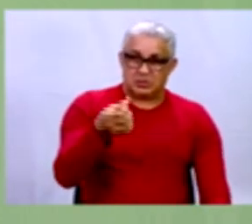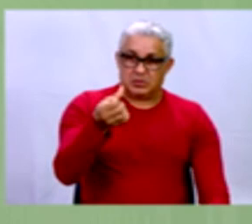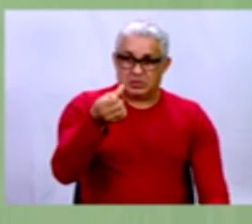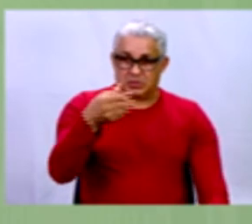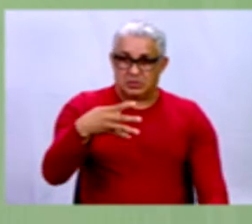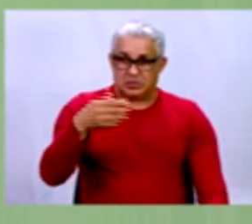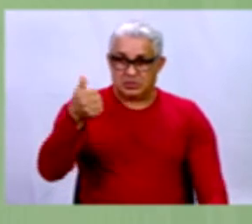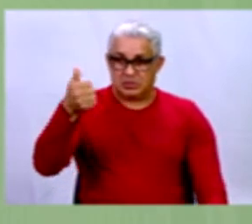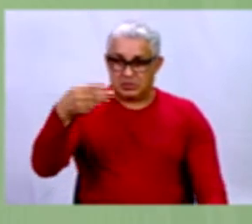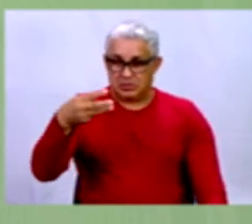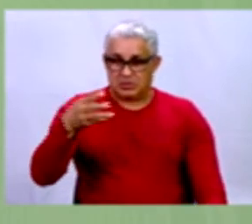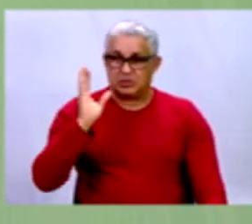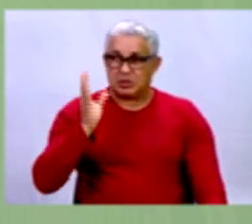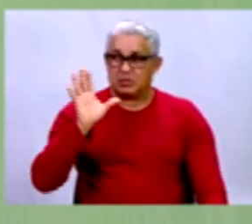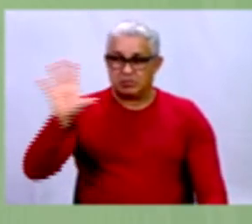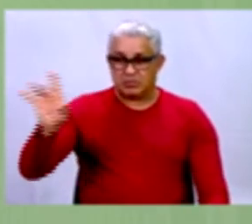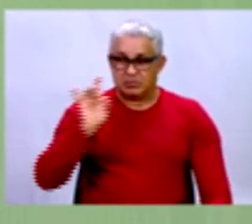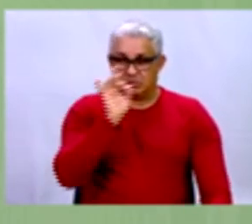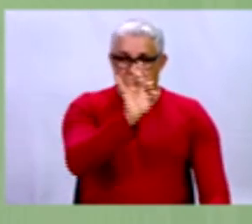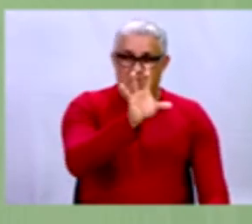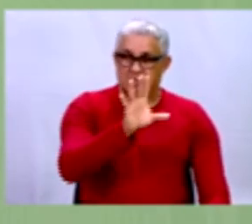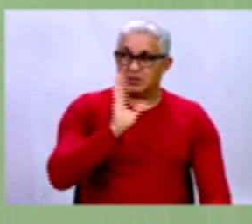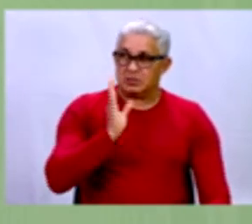5,6413. Já está transportado para cá, ó.